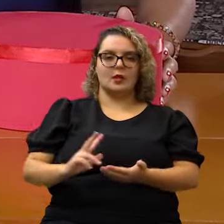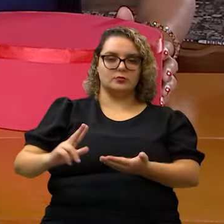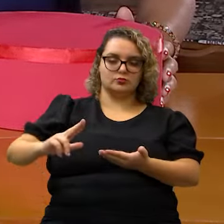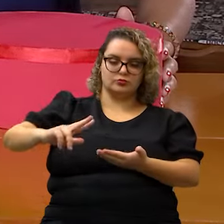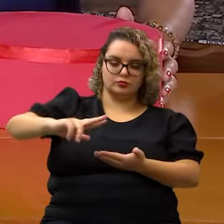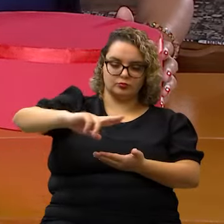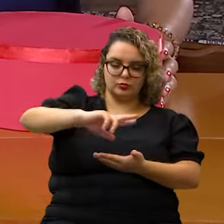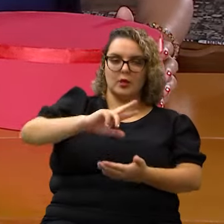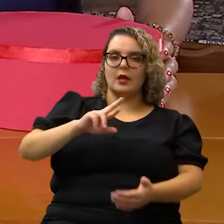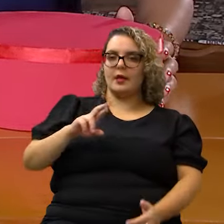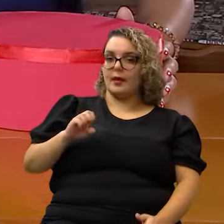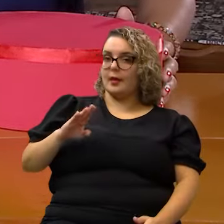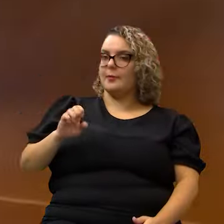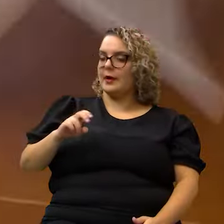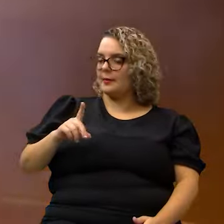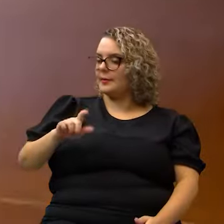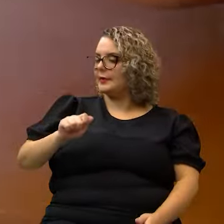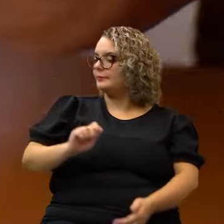aqui.